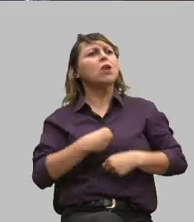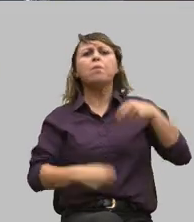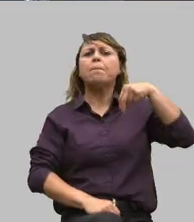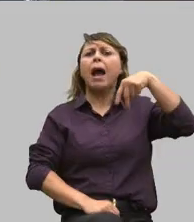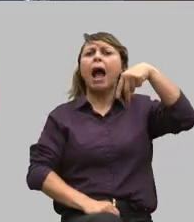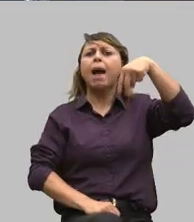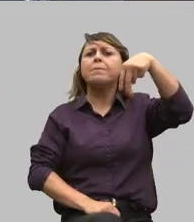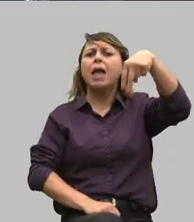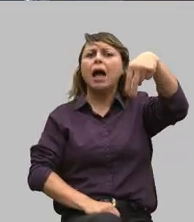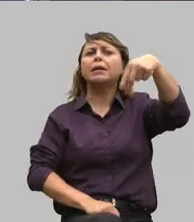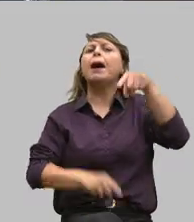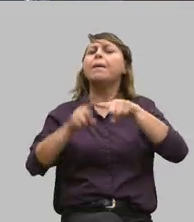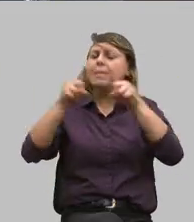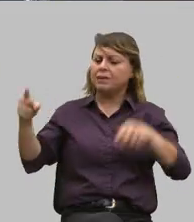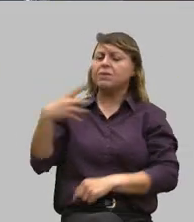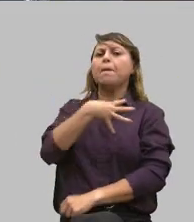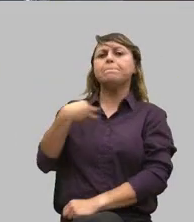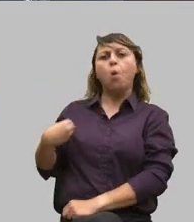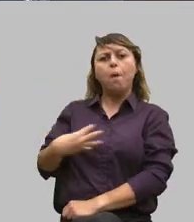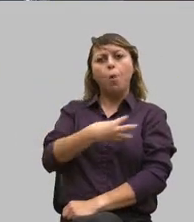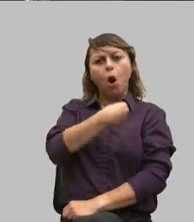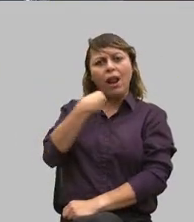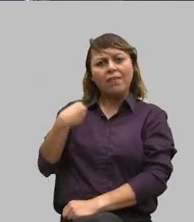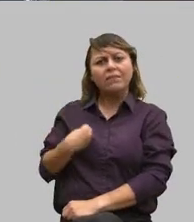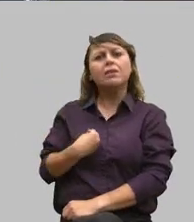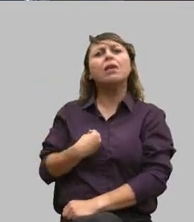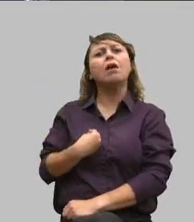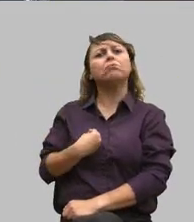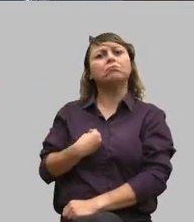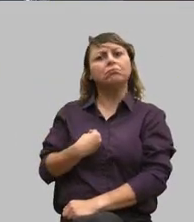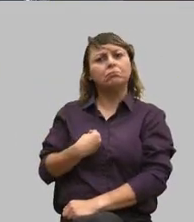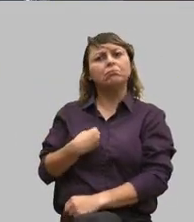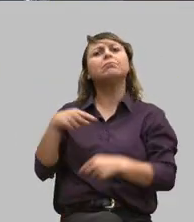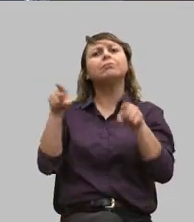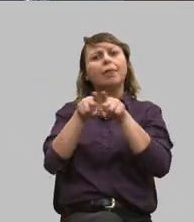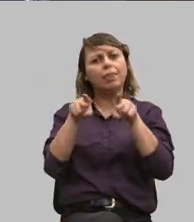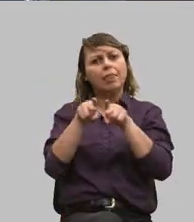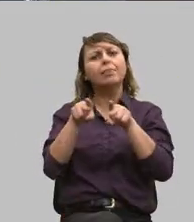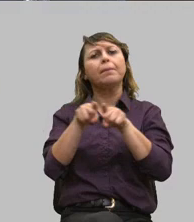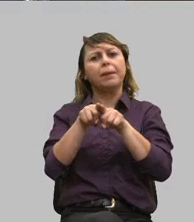mas tem que fazer o quê é a mamografia tem fazer o que nós estamos fazendo aqui né